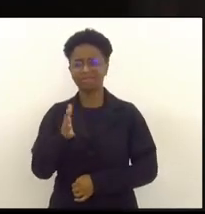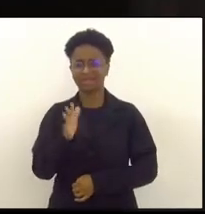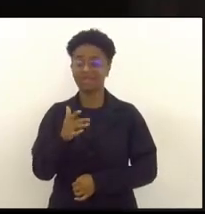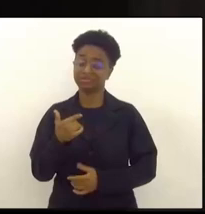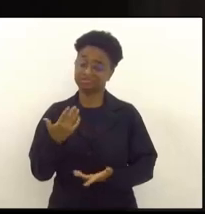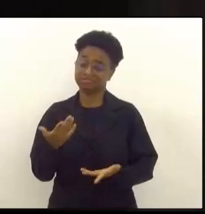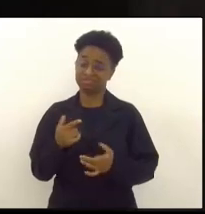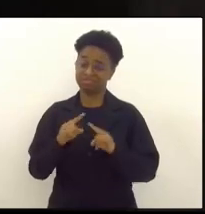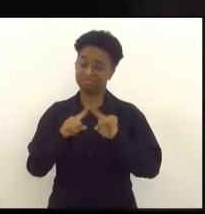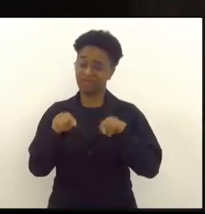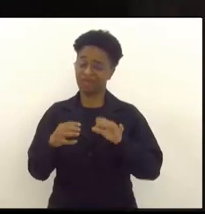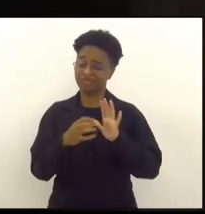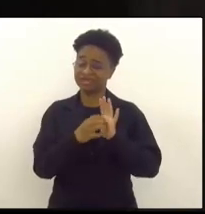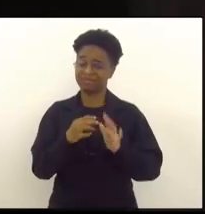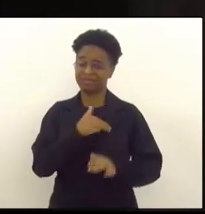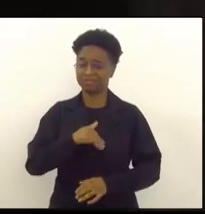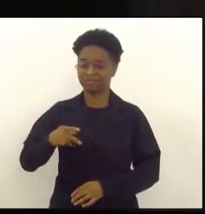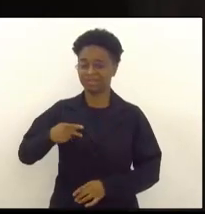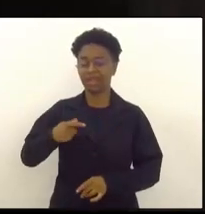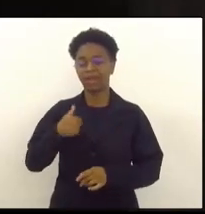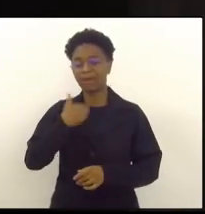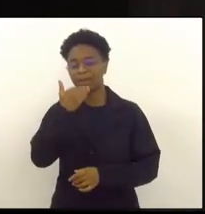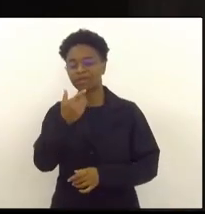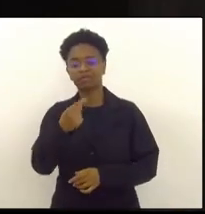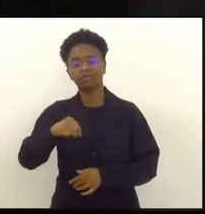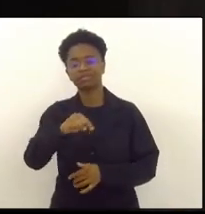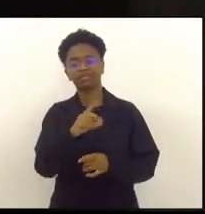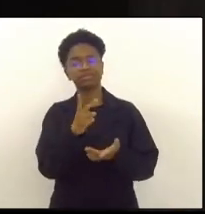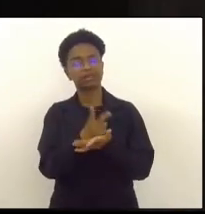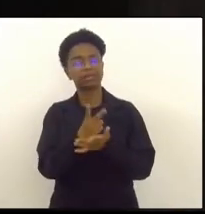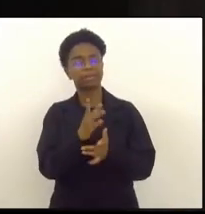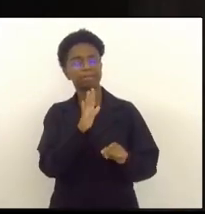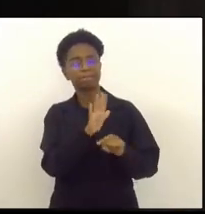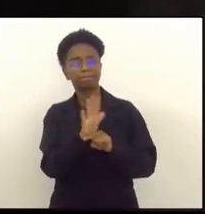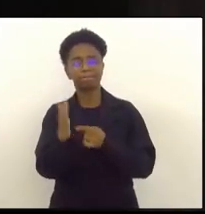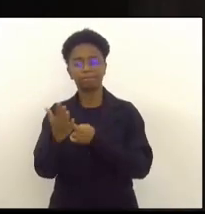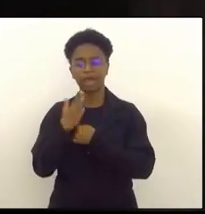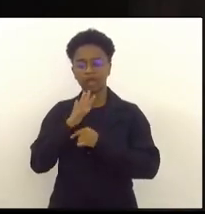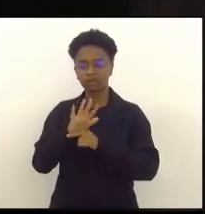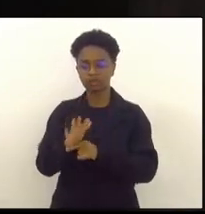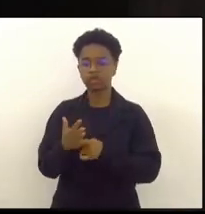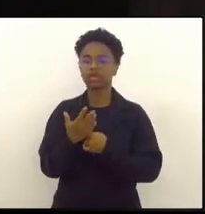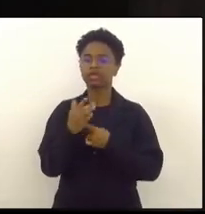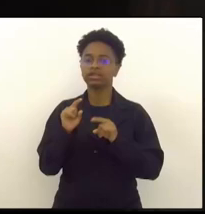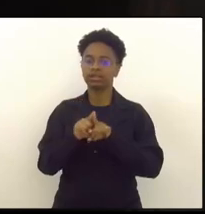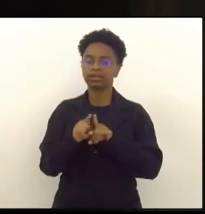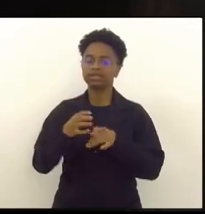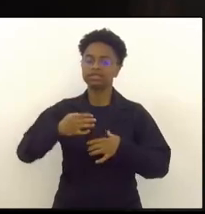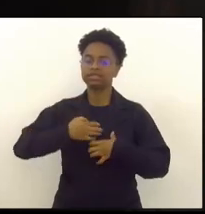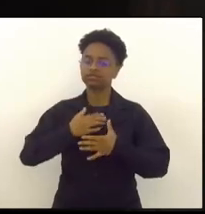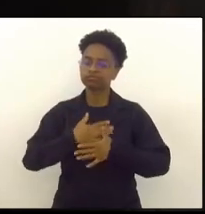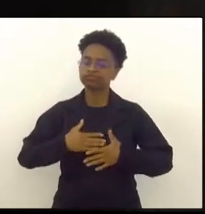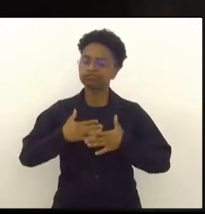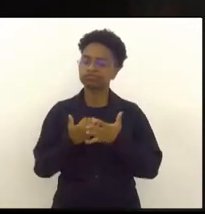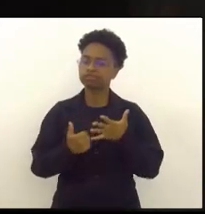tá? Dessa maneira, eles me ajudam de toda maneira, colocam, e eu me sinto privilegiado, mas privilegiado mesmo,